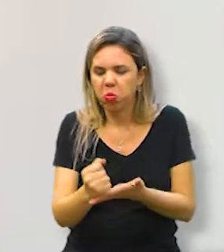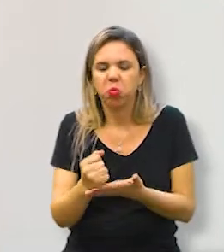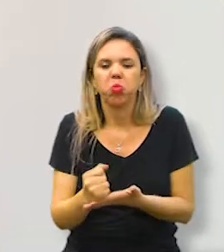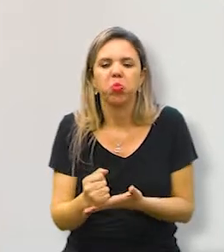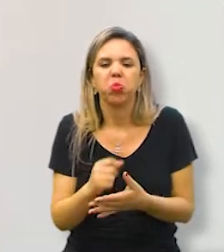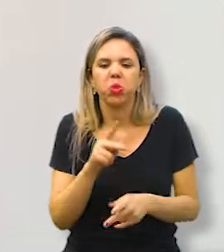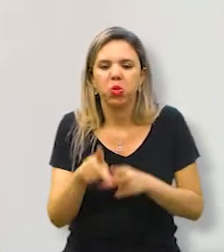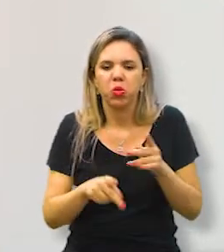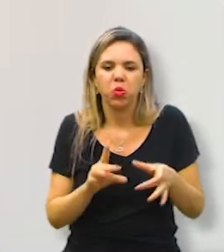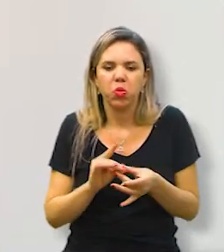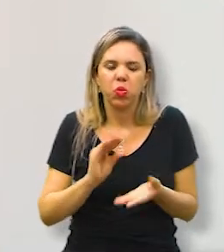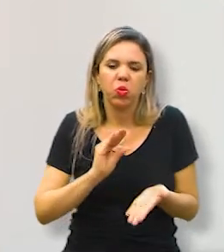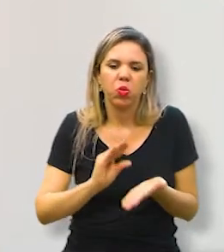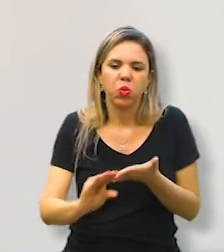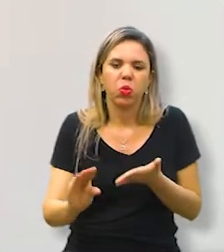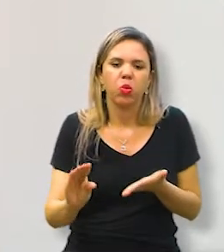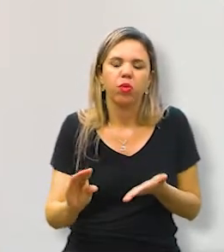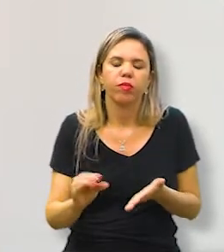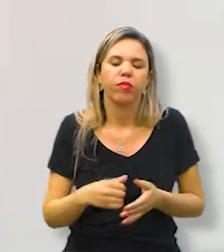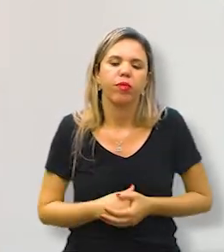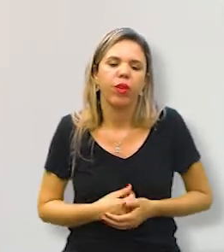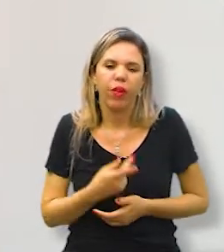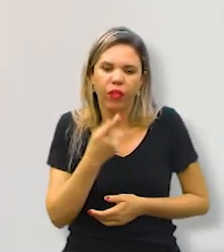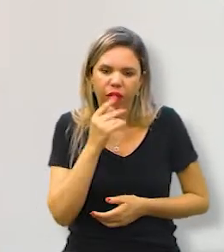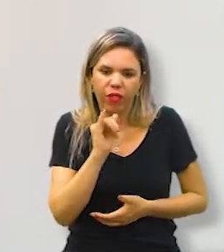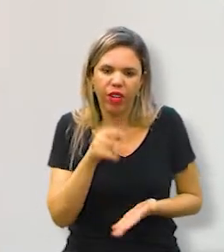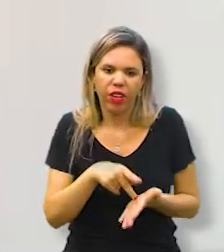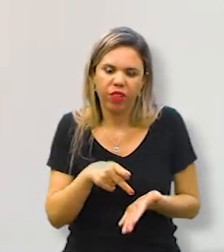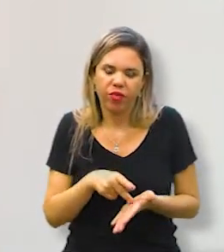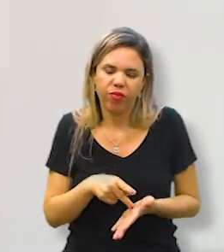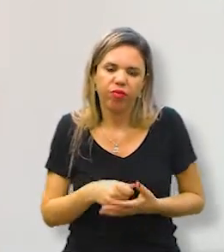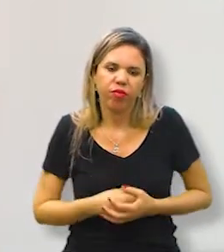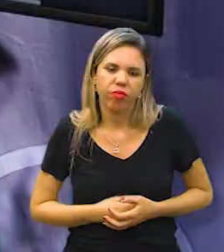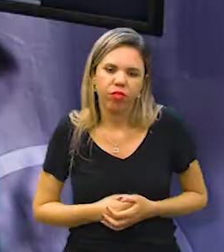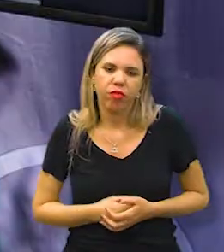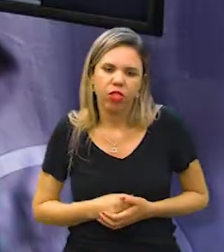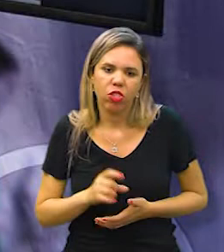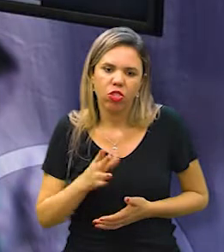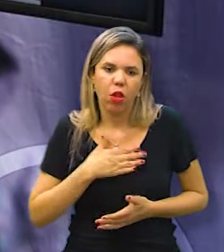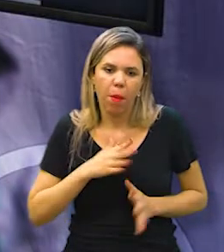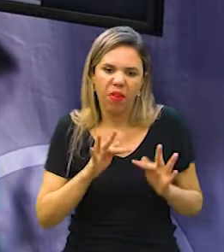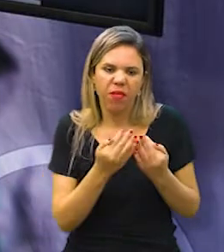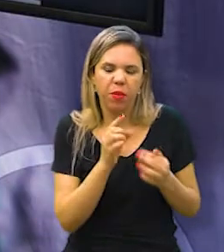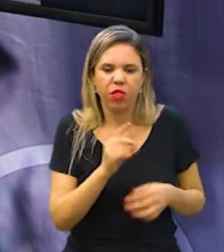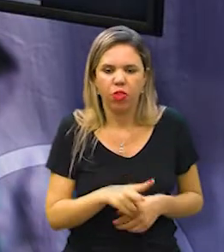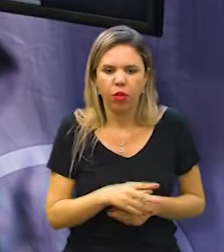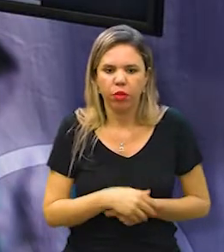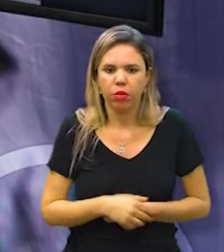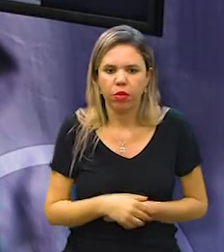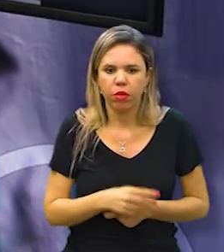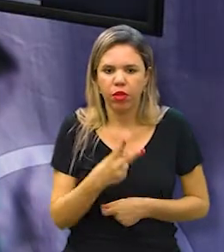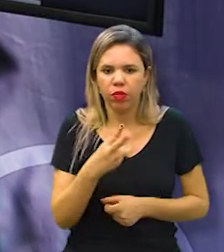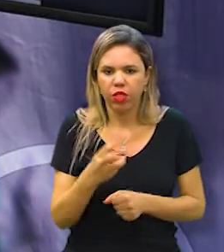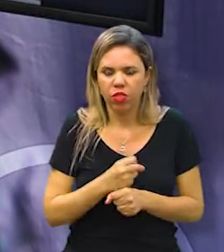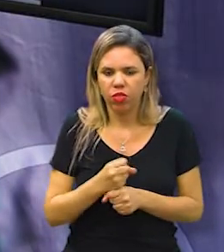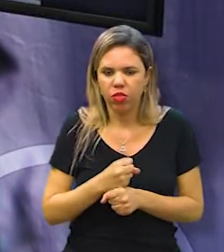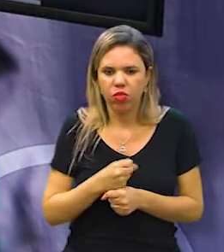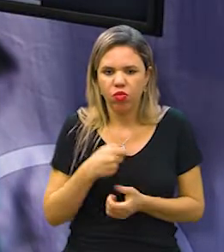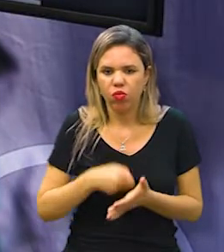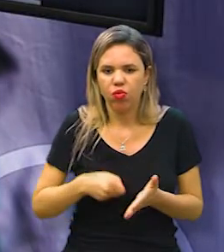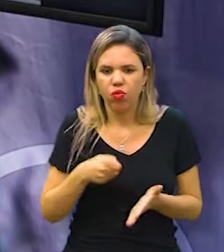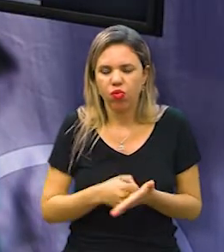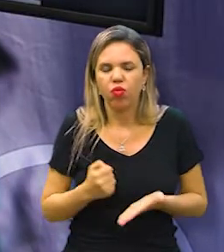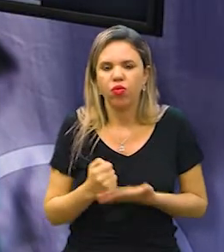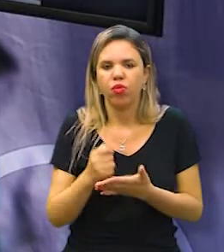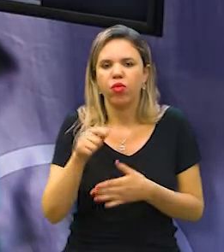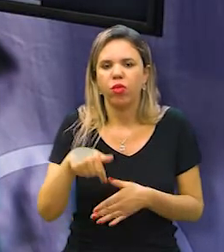sócios contribuintes, honestamente te falando, é minha família. É então, mesmo? São 23 anos que nós batalhamos